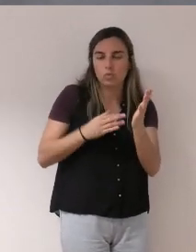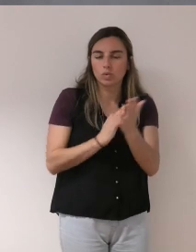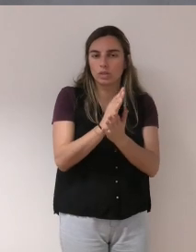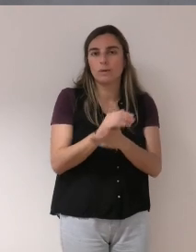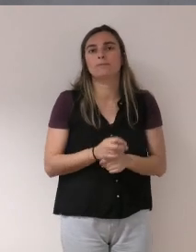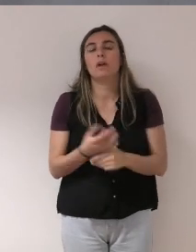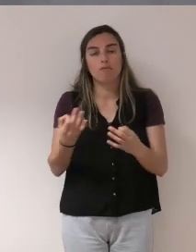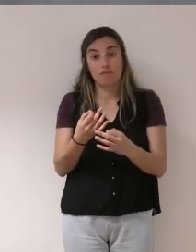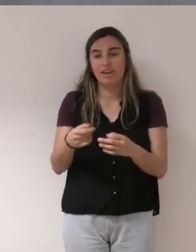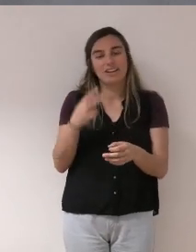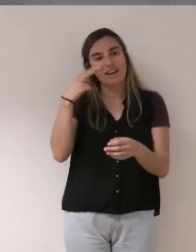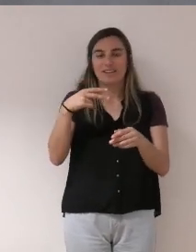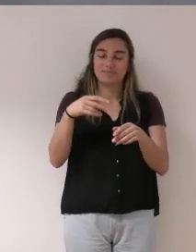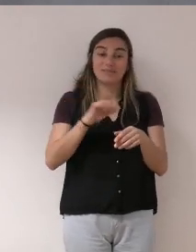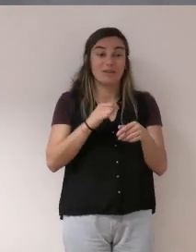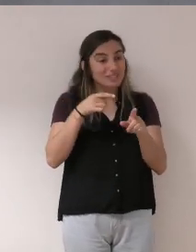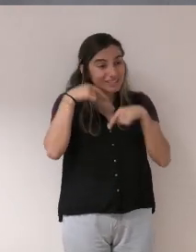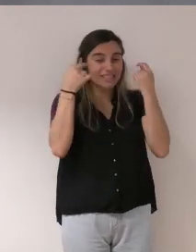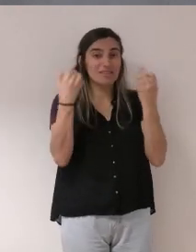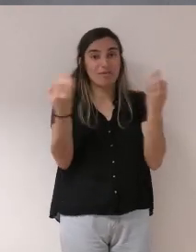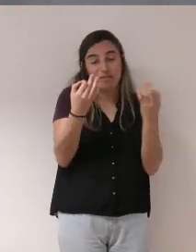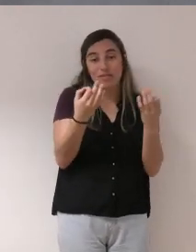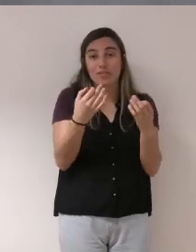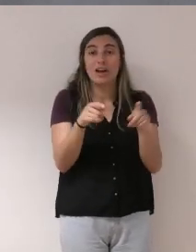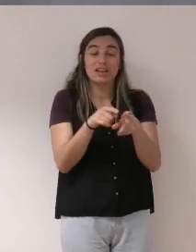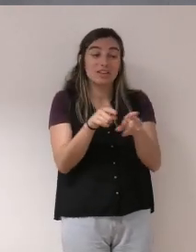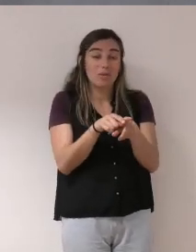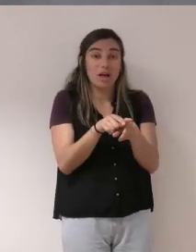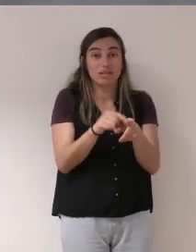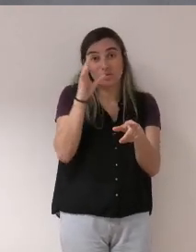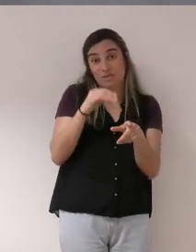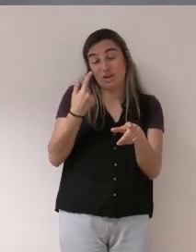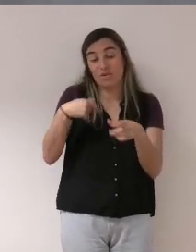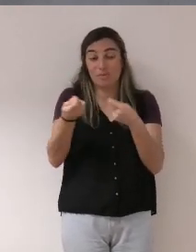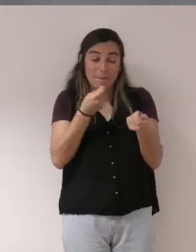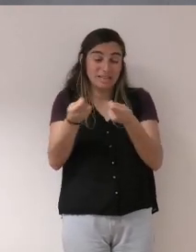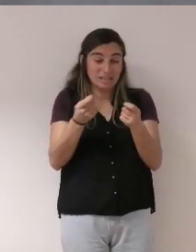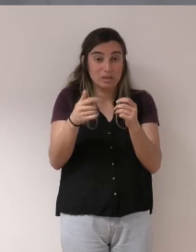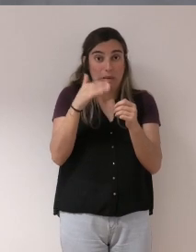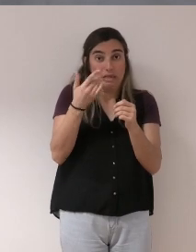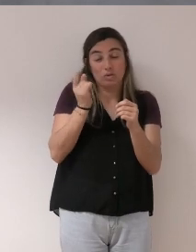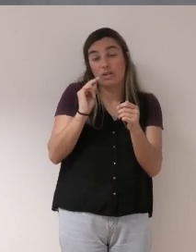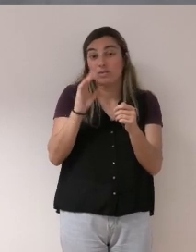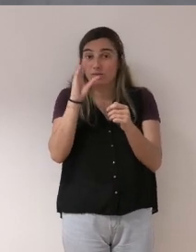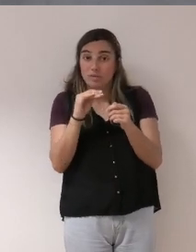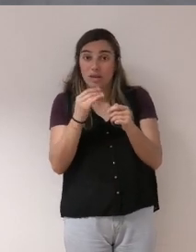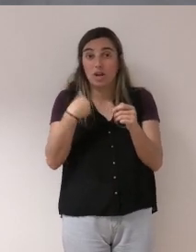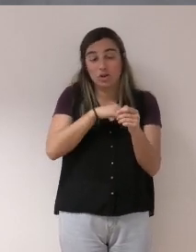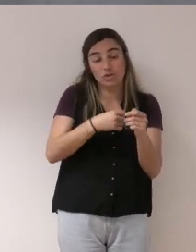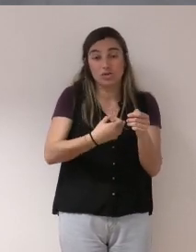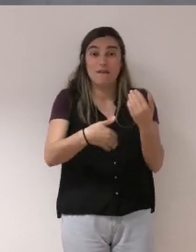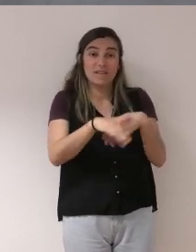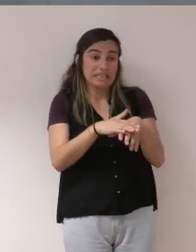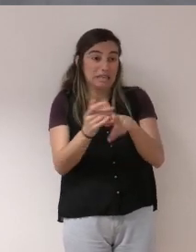Olhou para mim com um sorriso, disse que Lisa teria reagido com a mesma candura, não supunha que fôssemos tão parecidos, só não sabia se o fazíamos por convicção, se